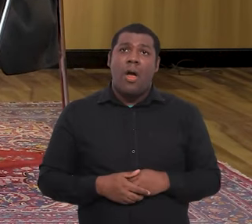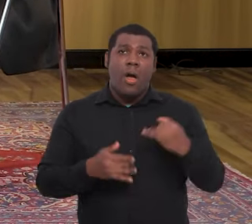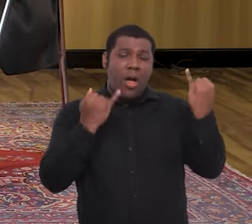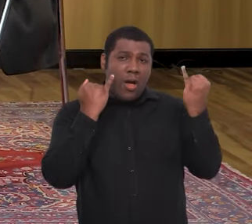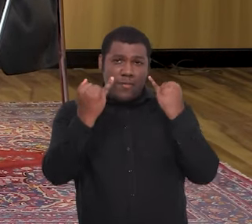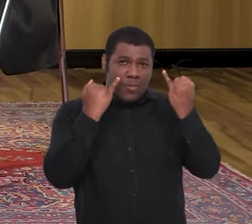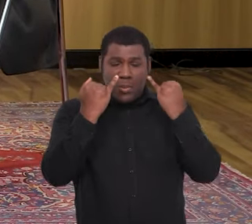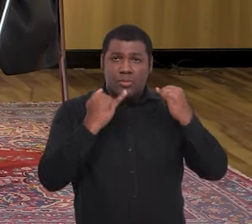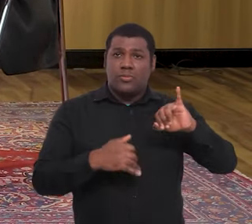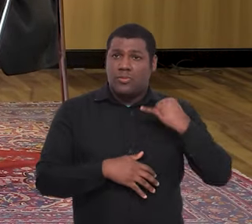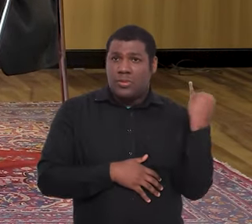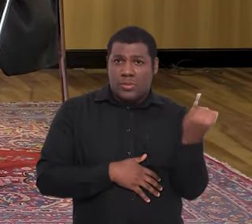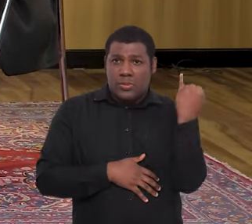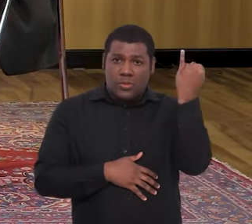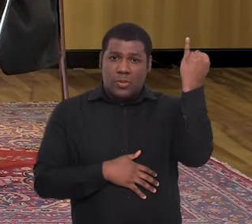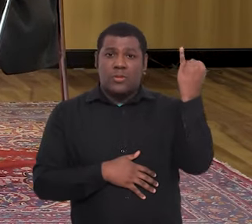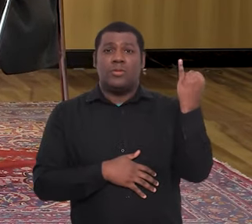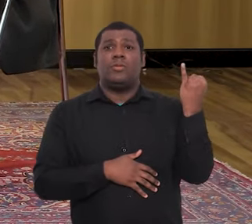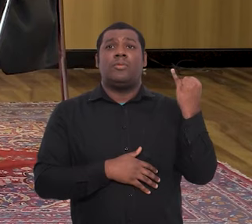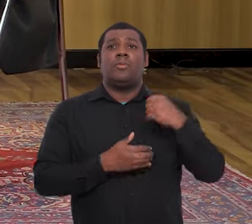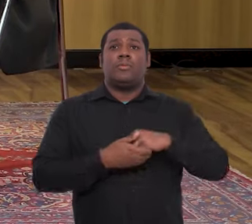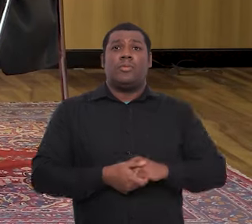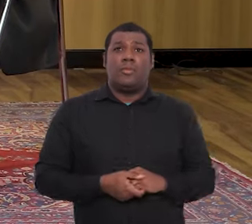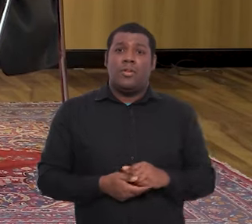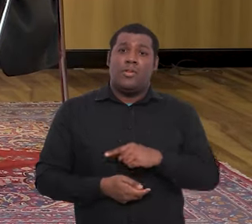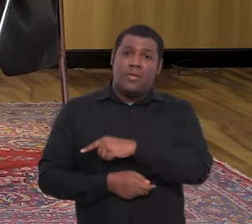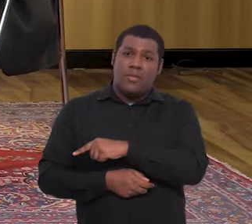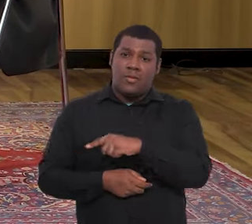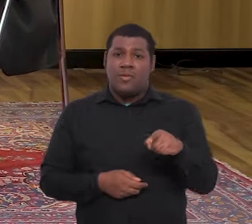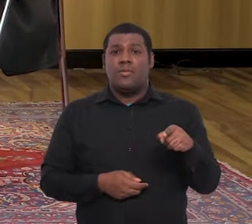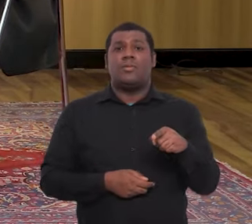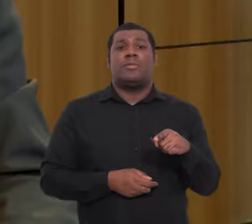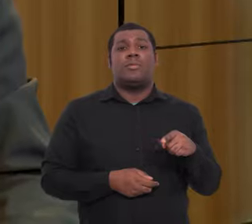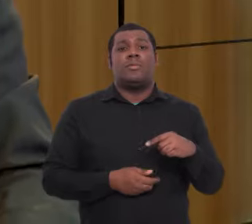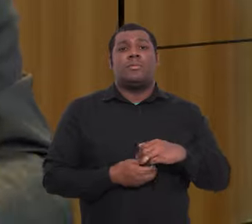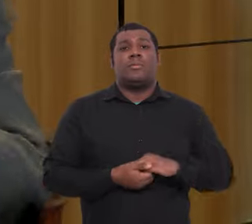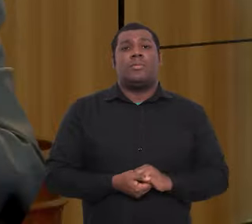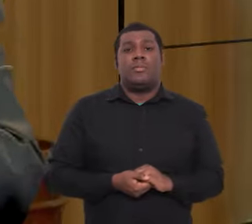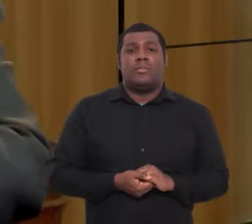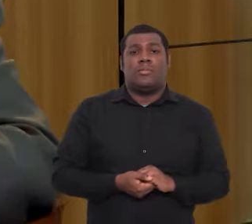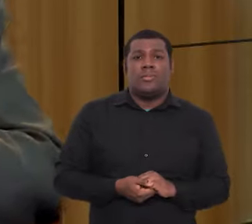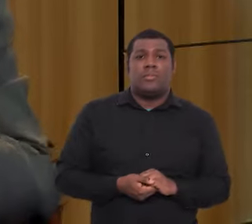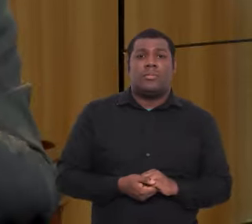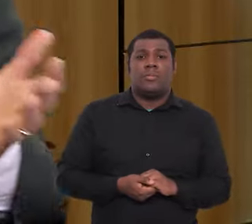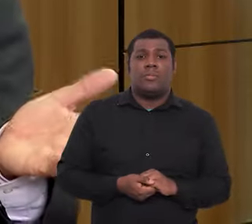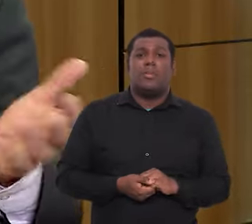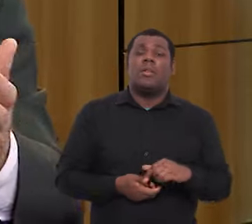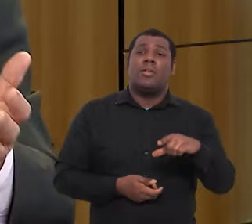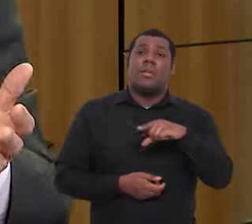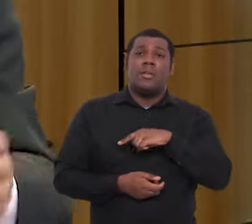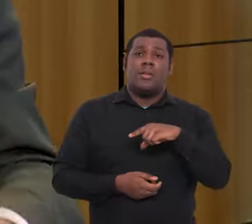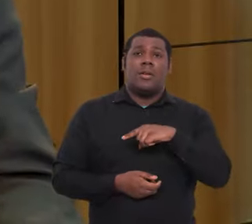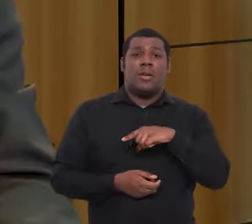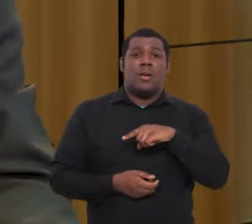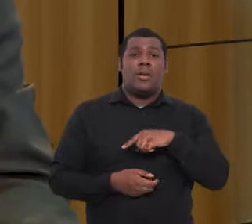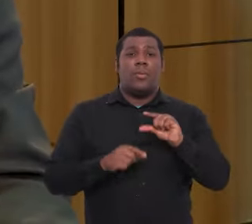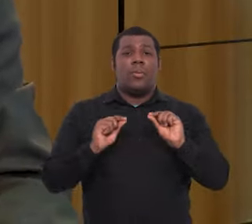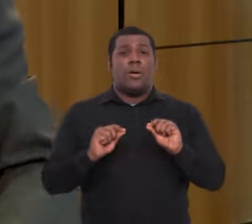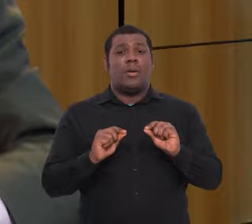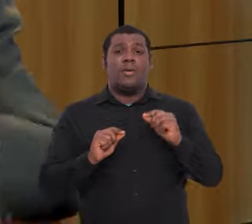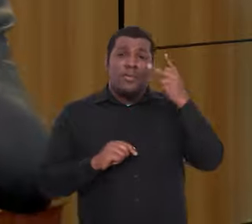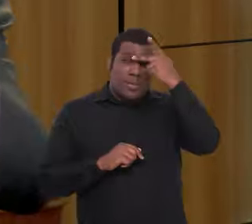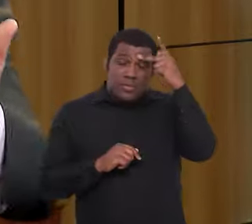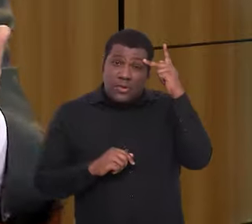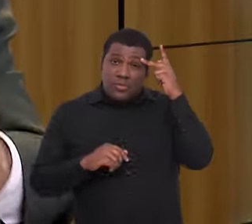informações são fundamentais para você se mobilizar e pautar vai ter também uma mesa permanente a partir daí que